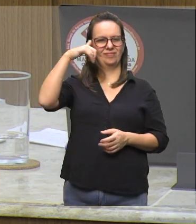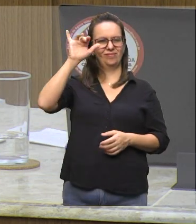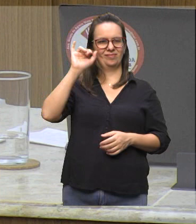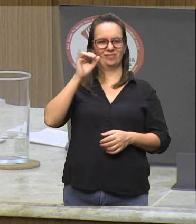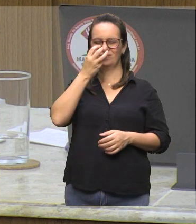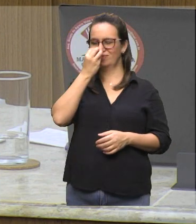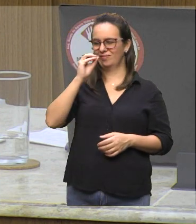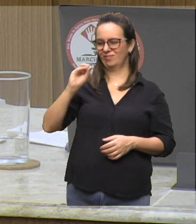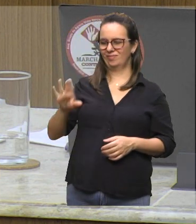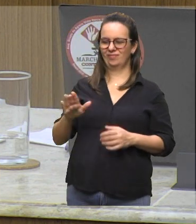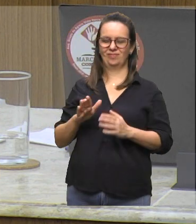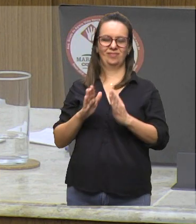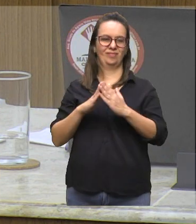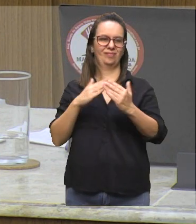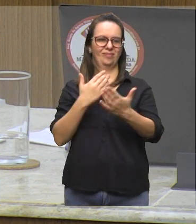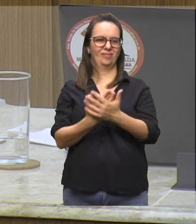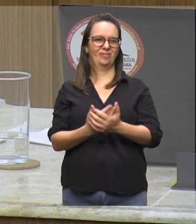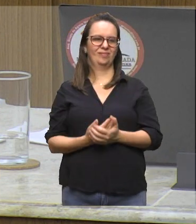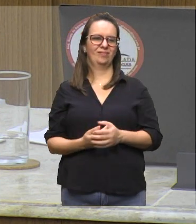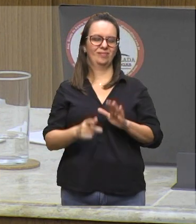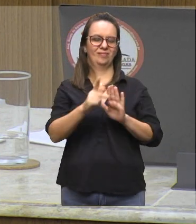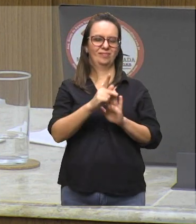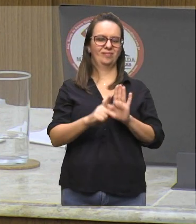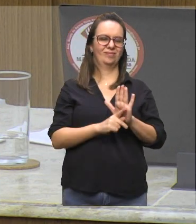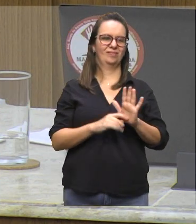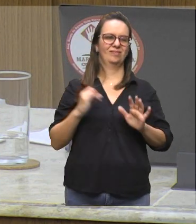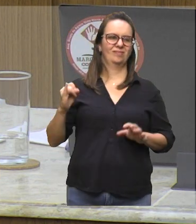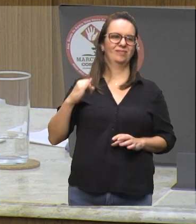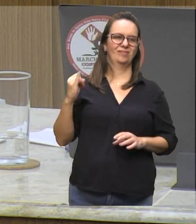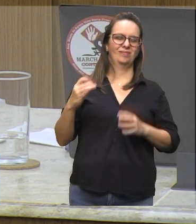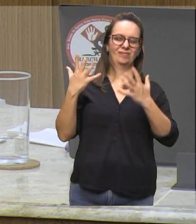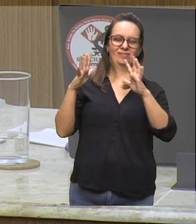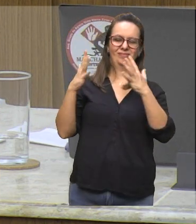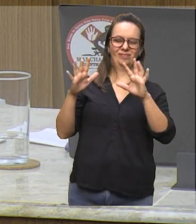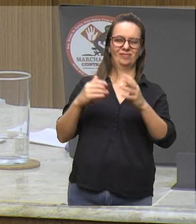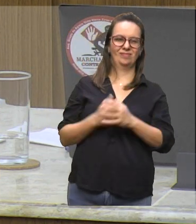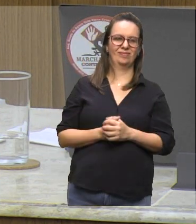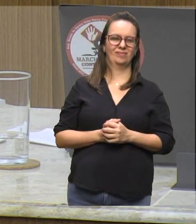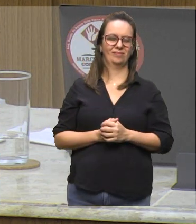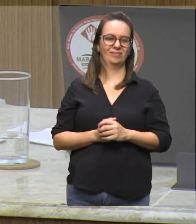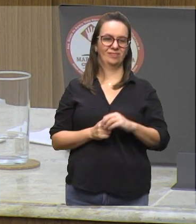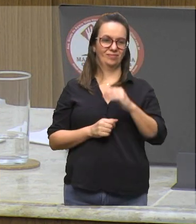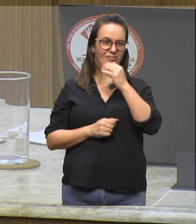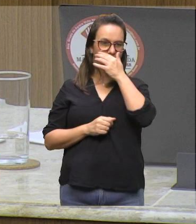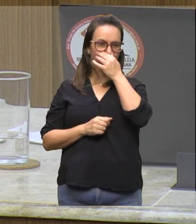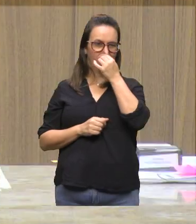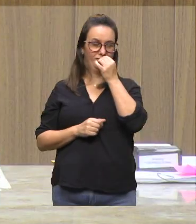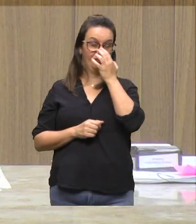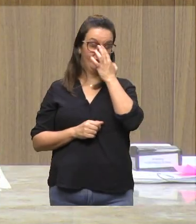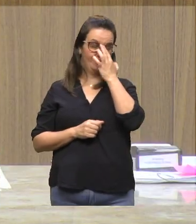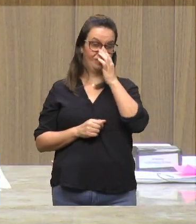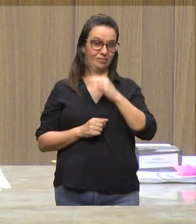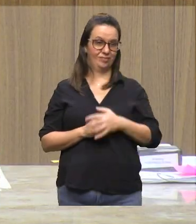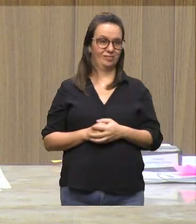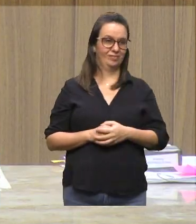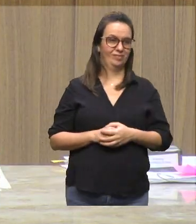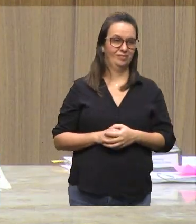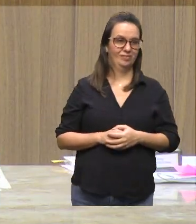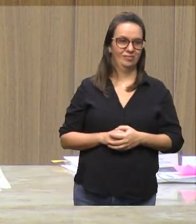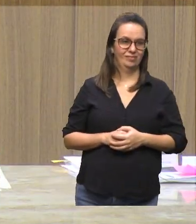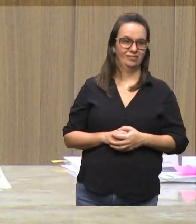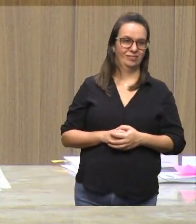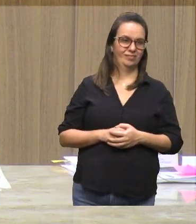um projeto importantíssimo. Eu quero parabenizar a Vossa Excelência. Obrigado, senhor presidente. Com a declaração de voto